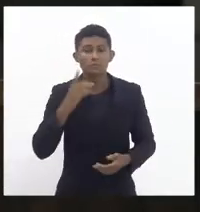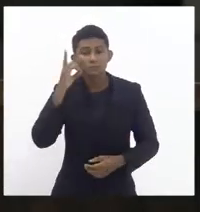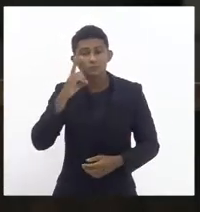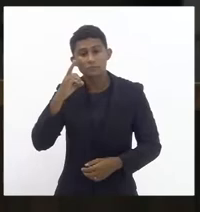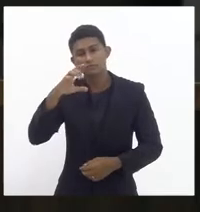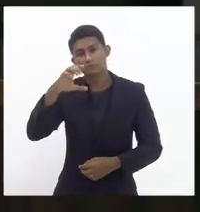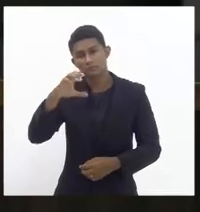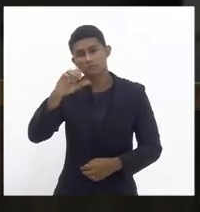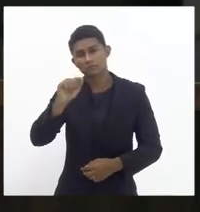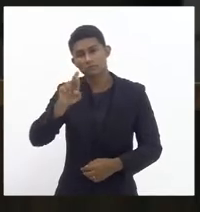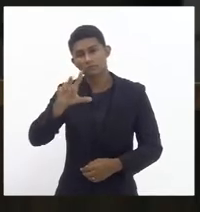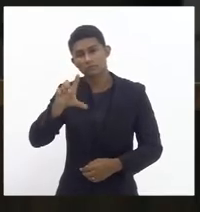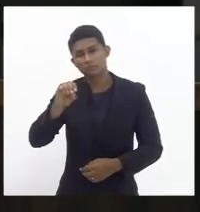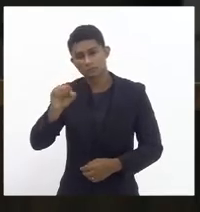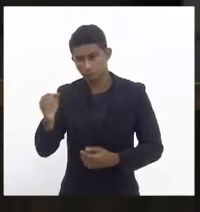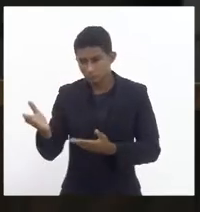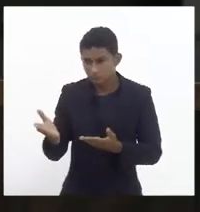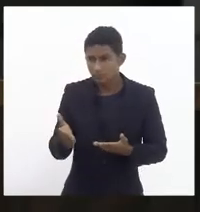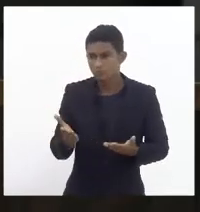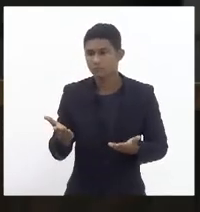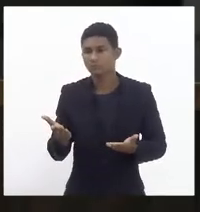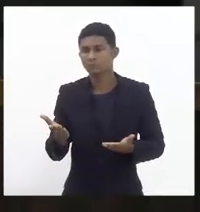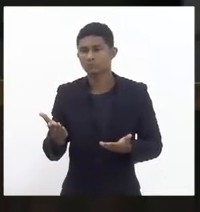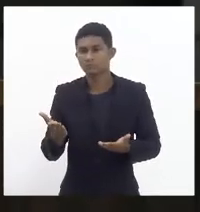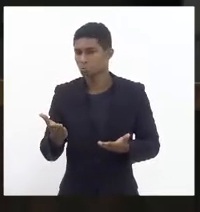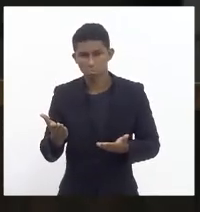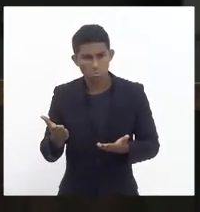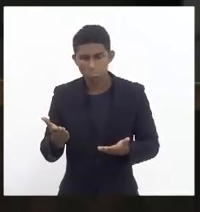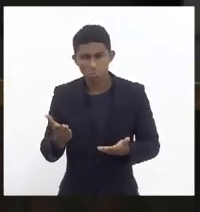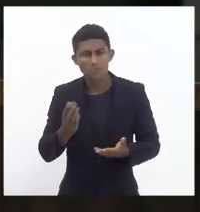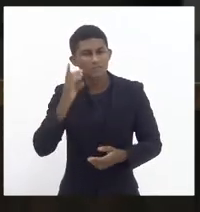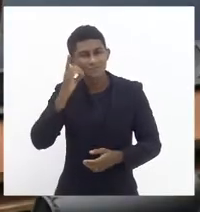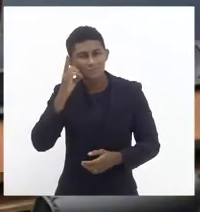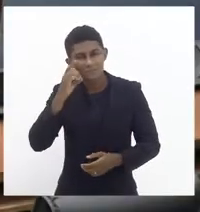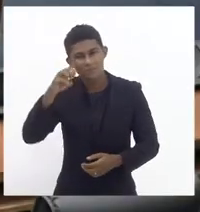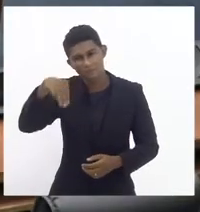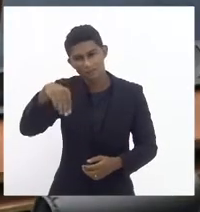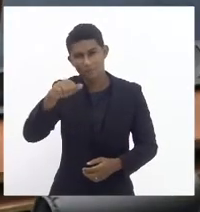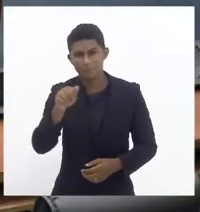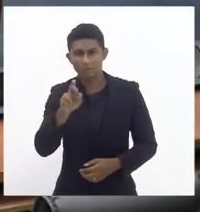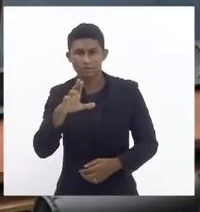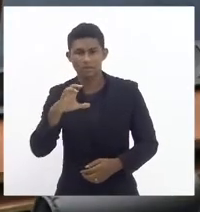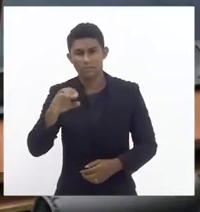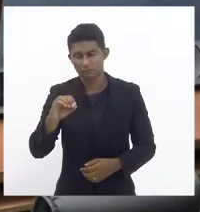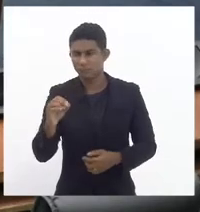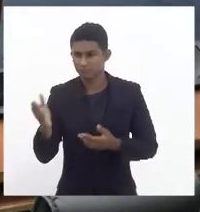Augusto o delegado Carlos Deputado Márcio canela